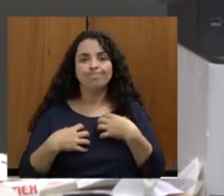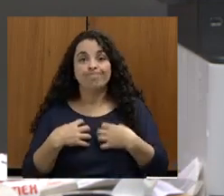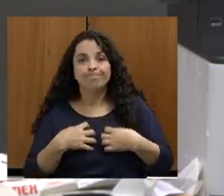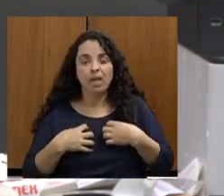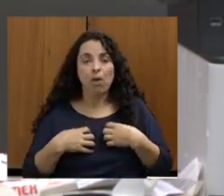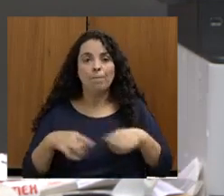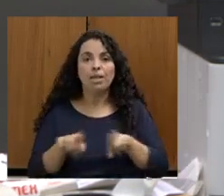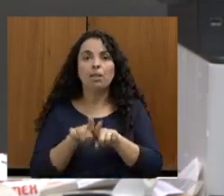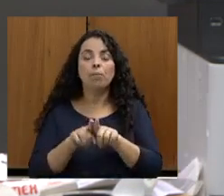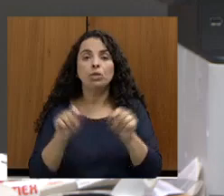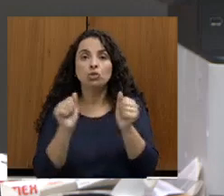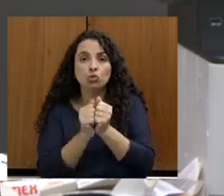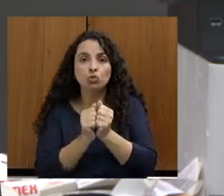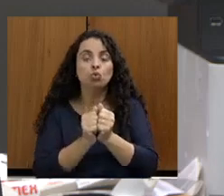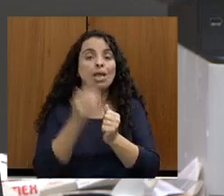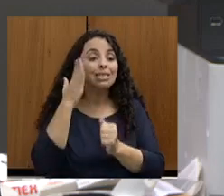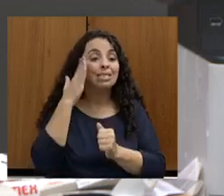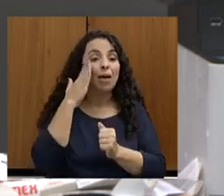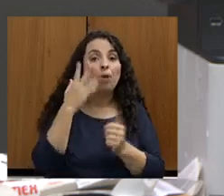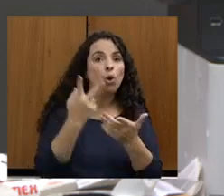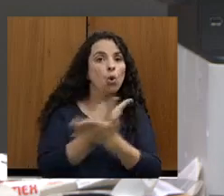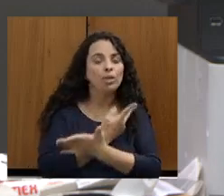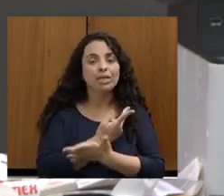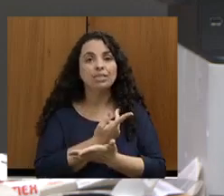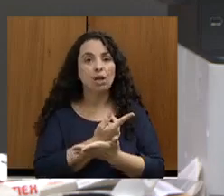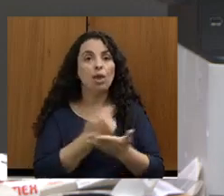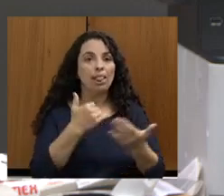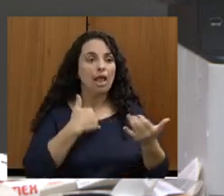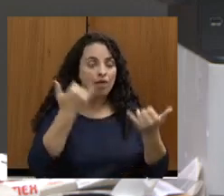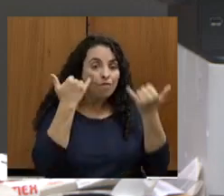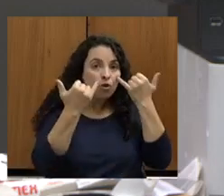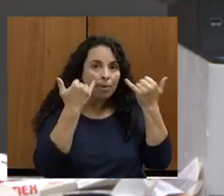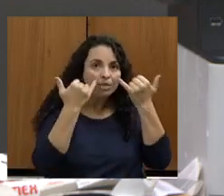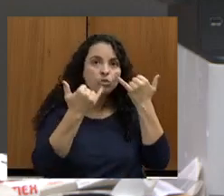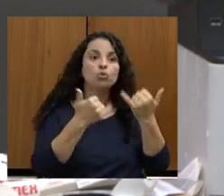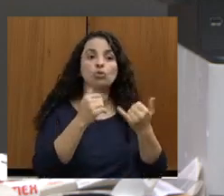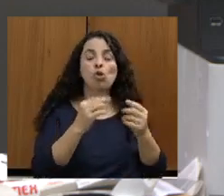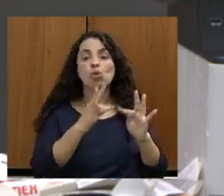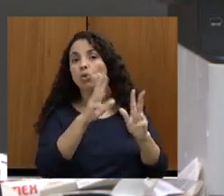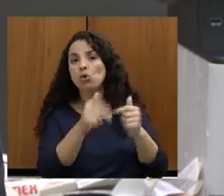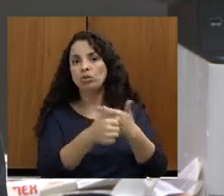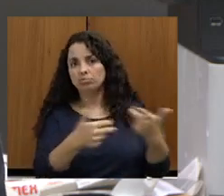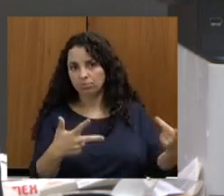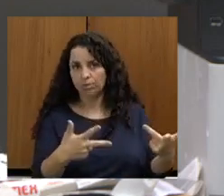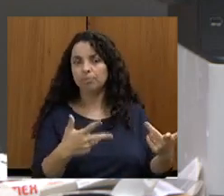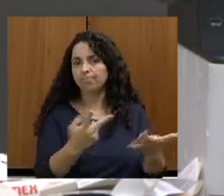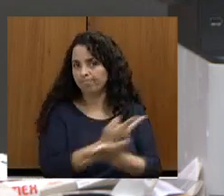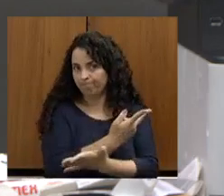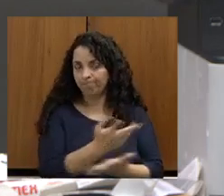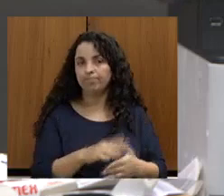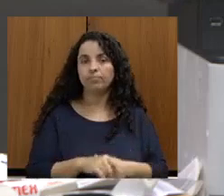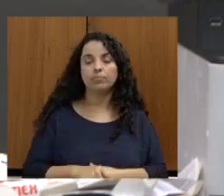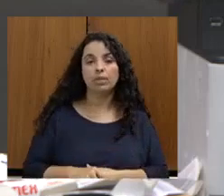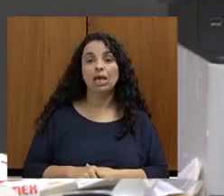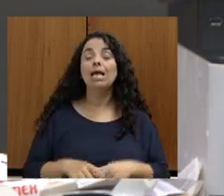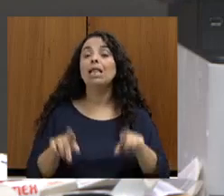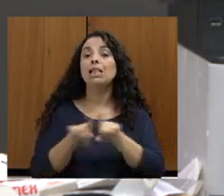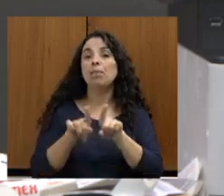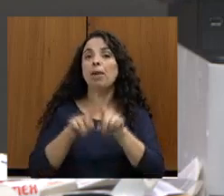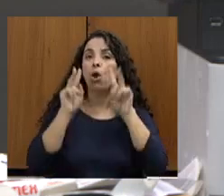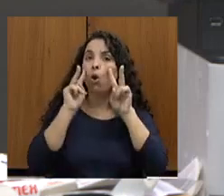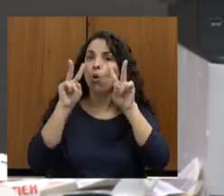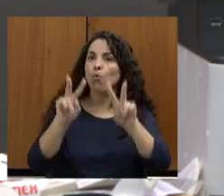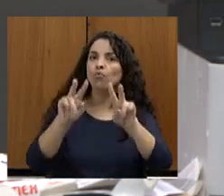se interar sobre o que estava acontecendo. Então, logo que eu também tive notícia da acontecida pela imprensa